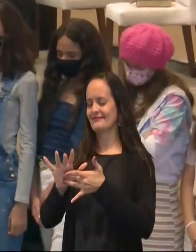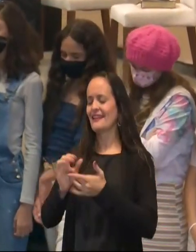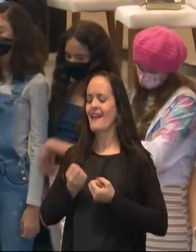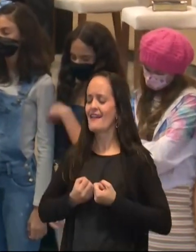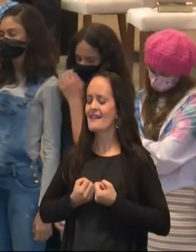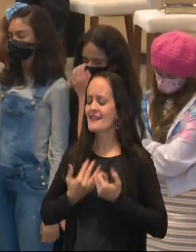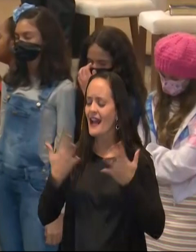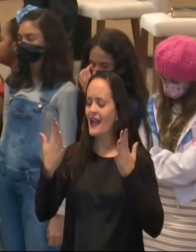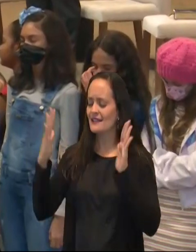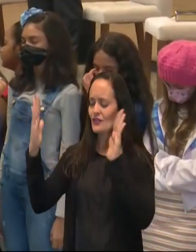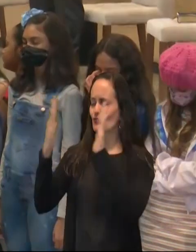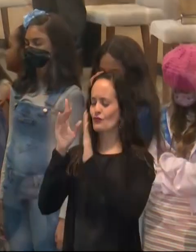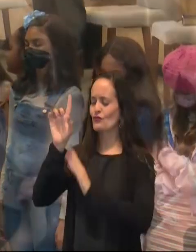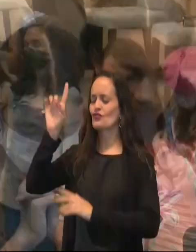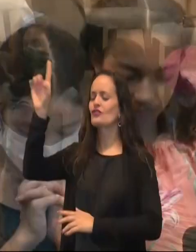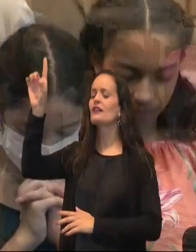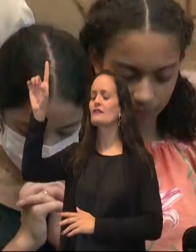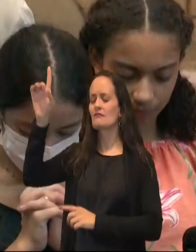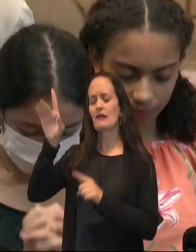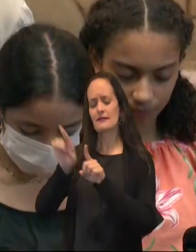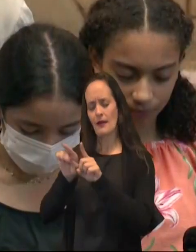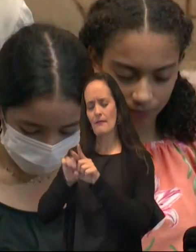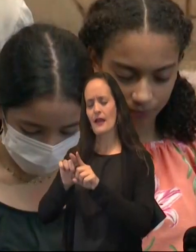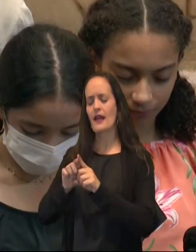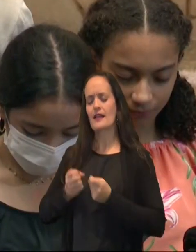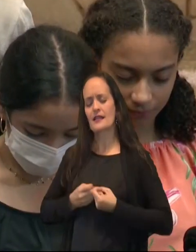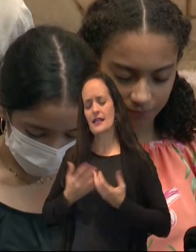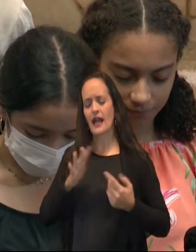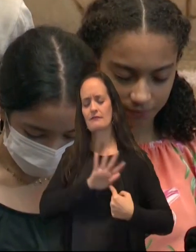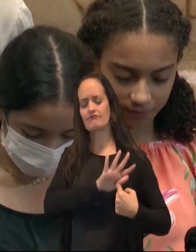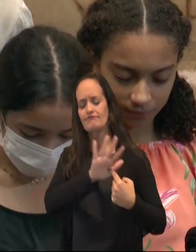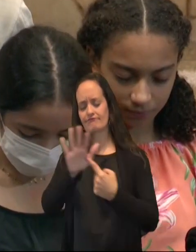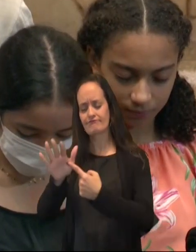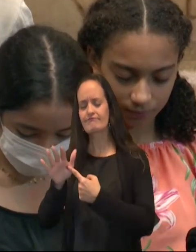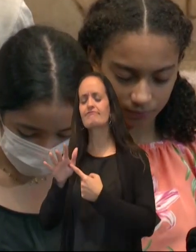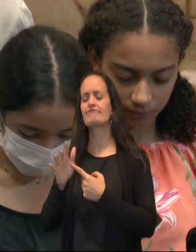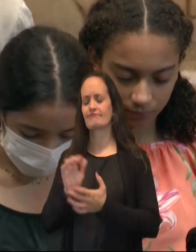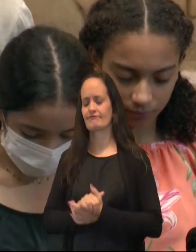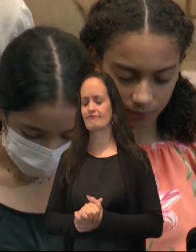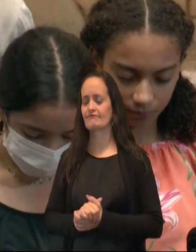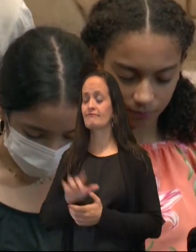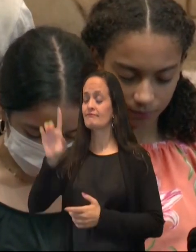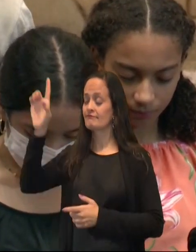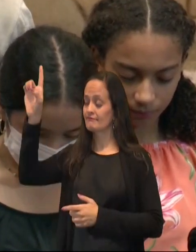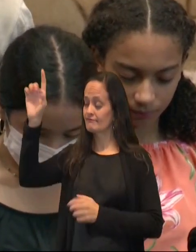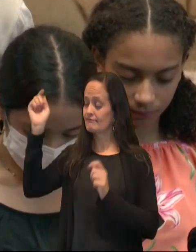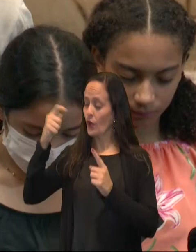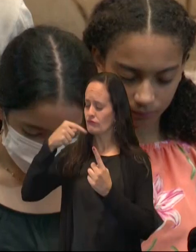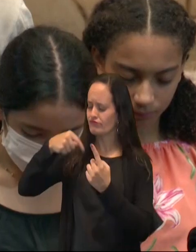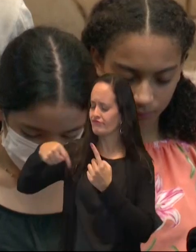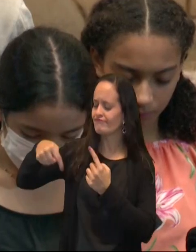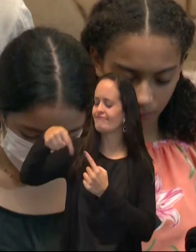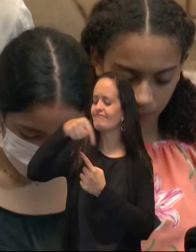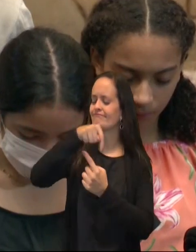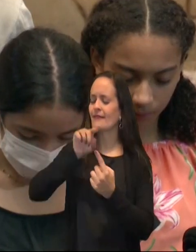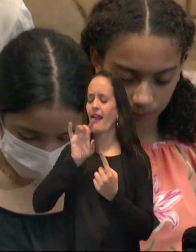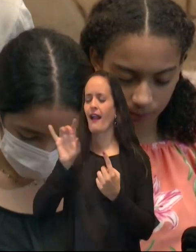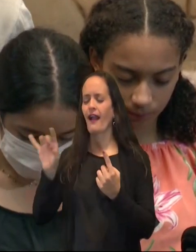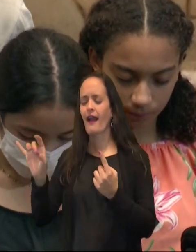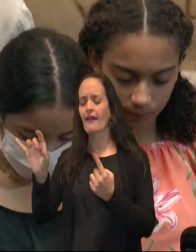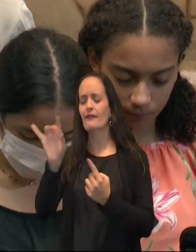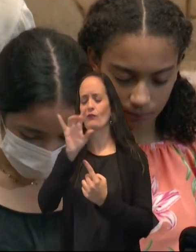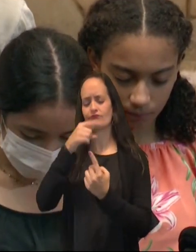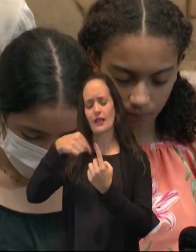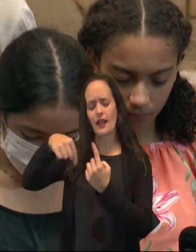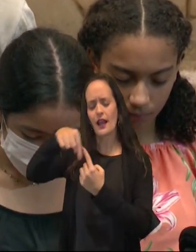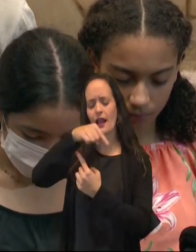de Ti, Senhor, mas também diante dos homens. Deus, que o Senhor possa cercá-los por onde eles forem, que eles possam